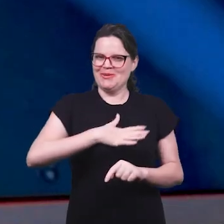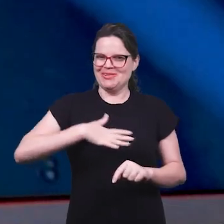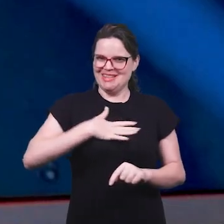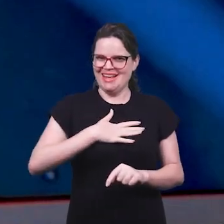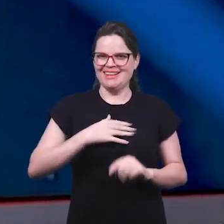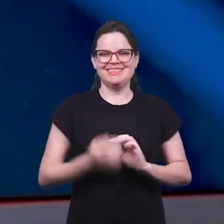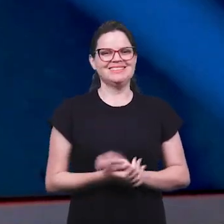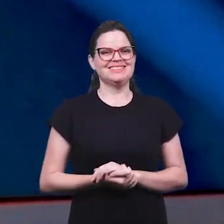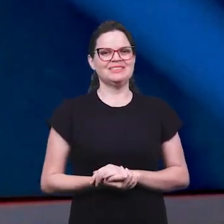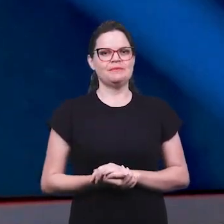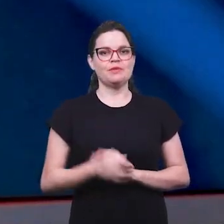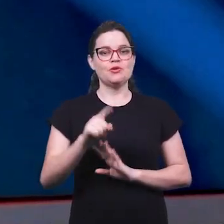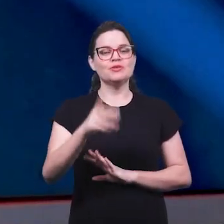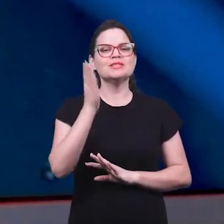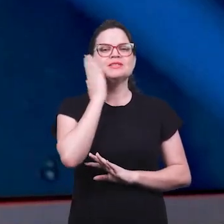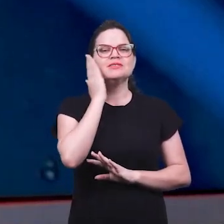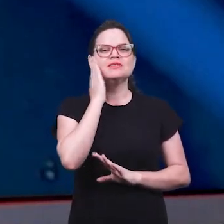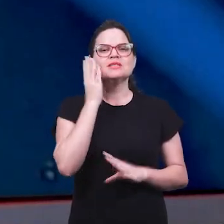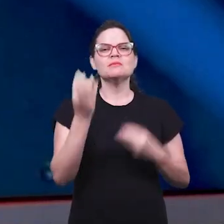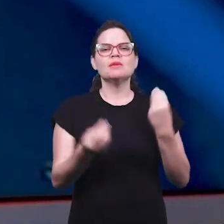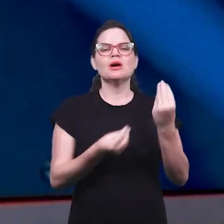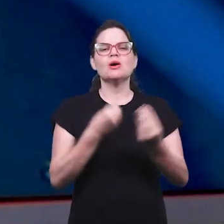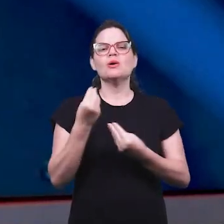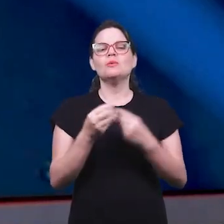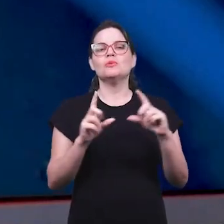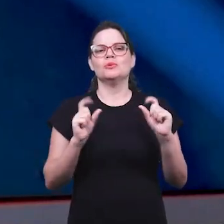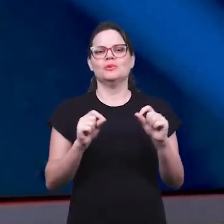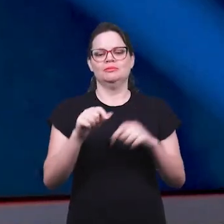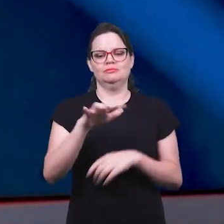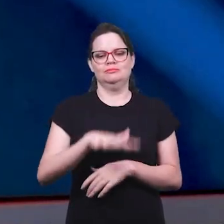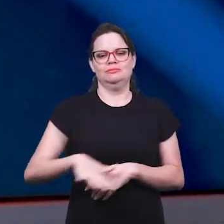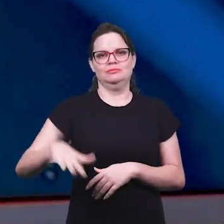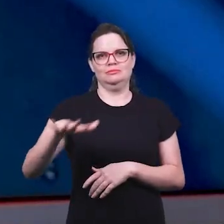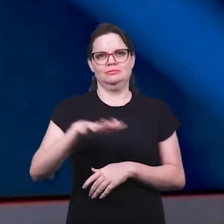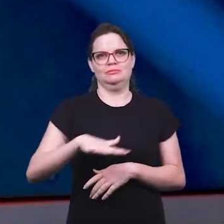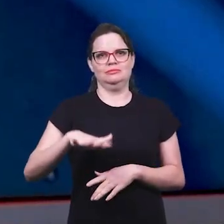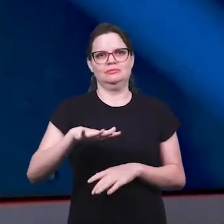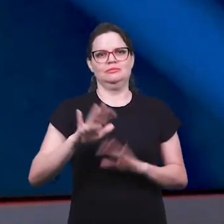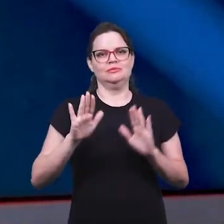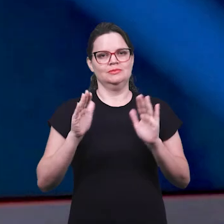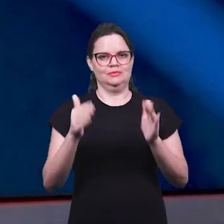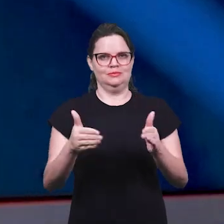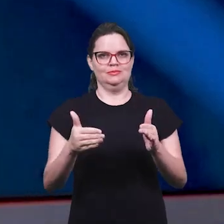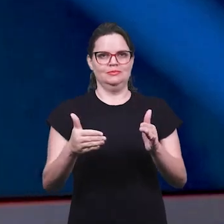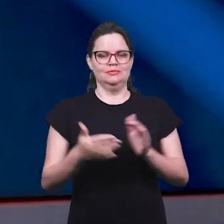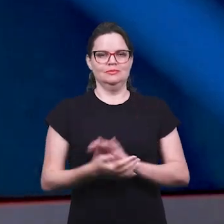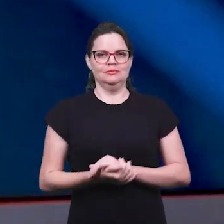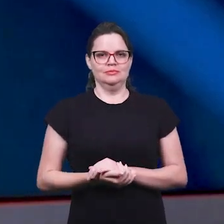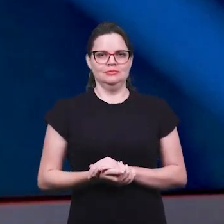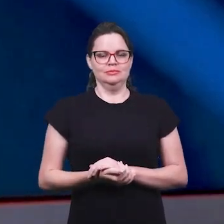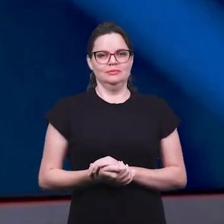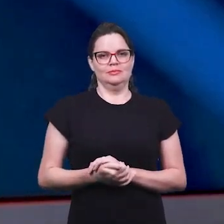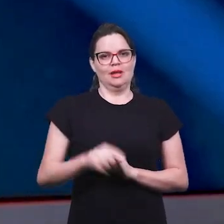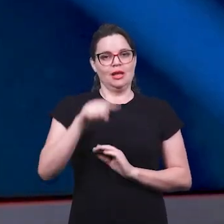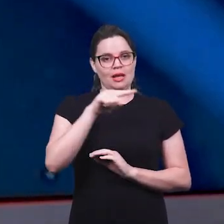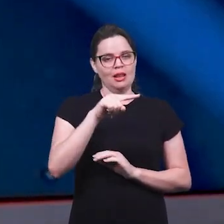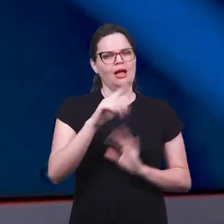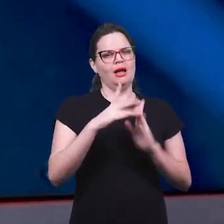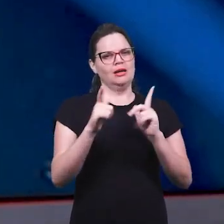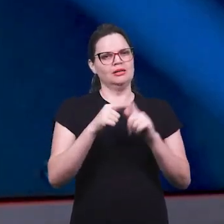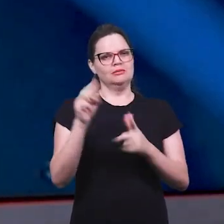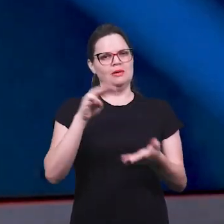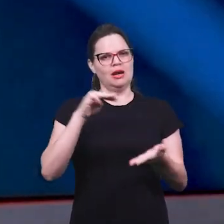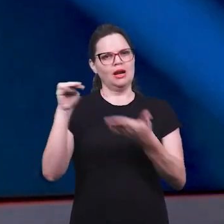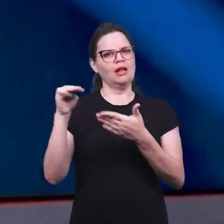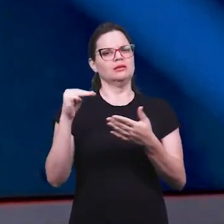bastante. E você vai ficar sabendo hoje sobre uma área, uma região específica, onde a obra tem crescido